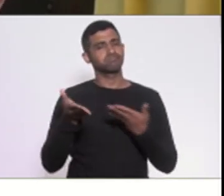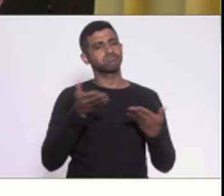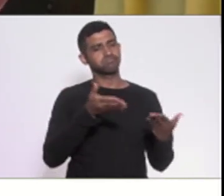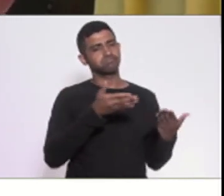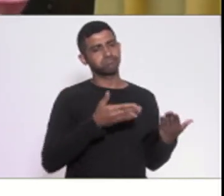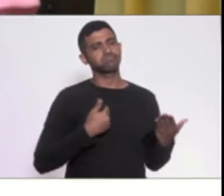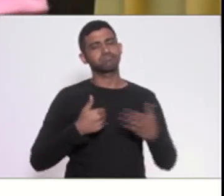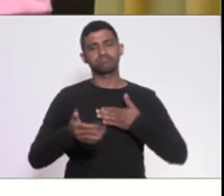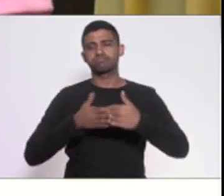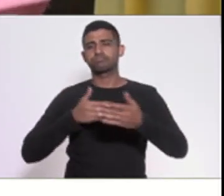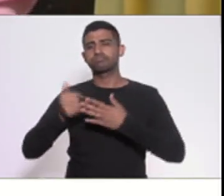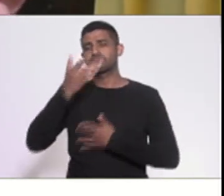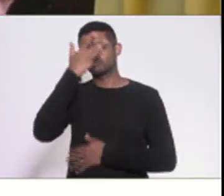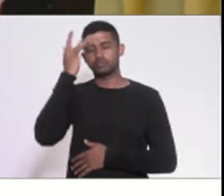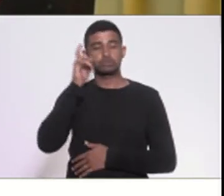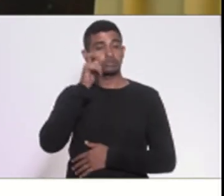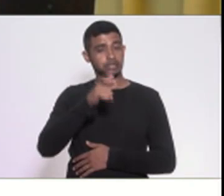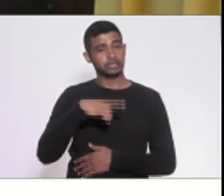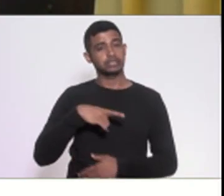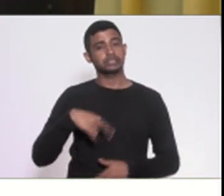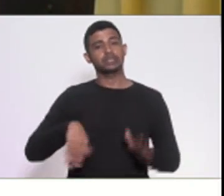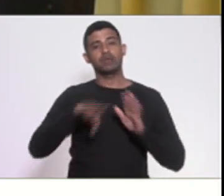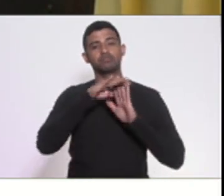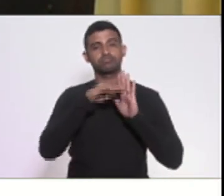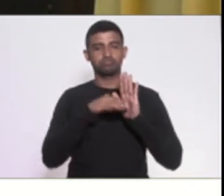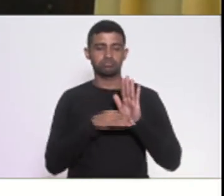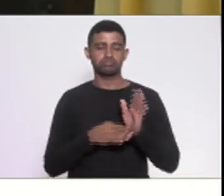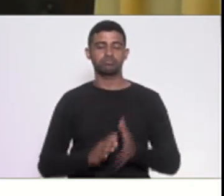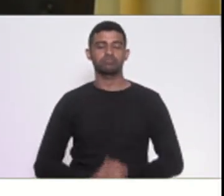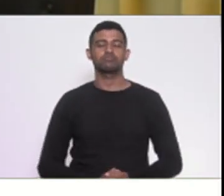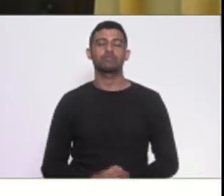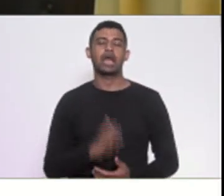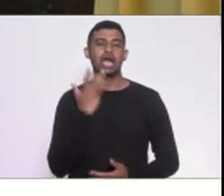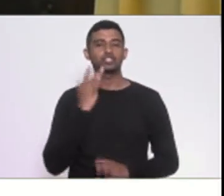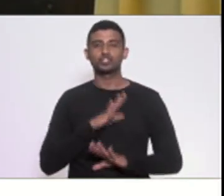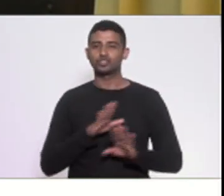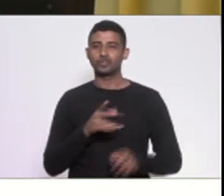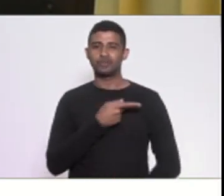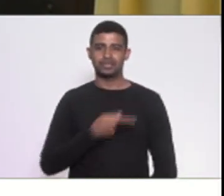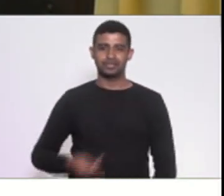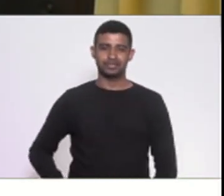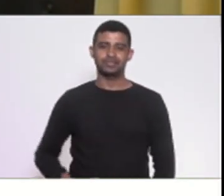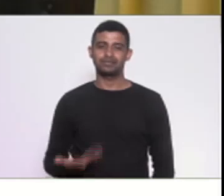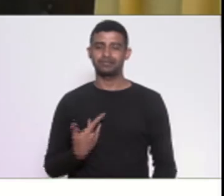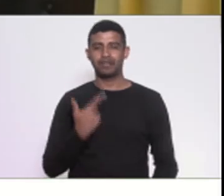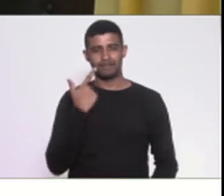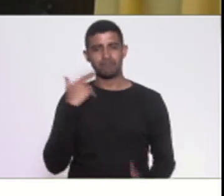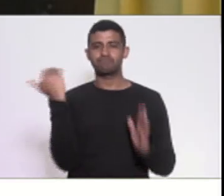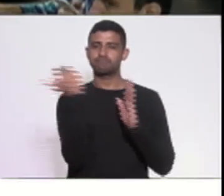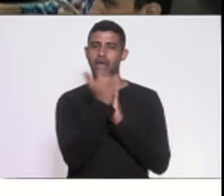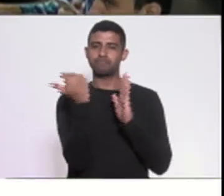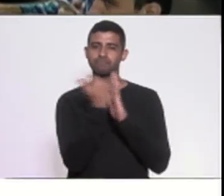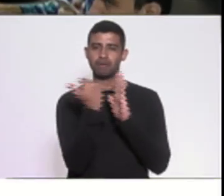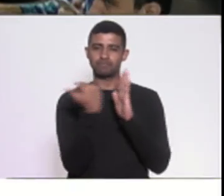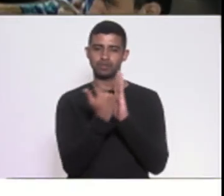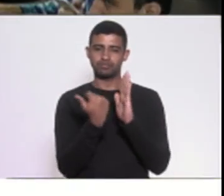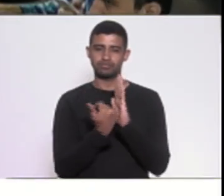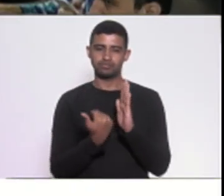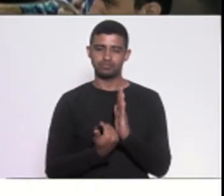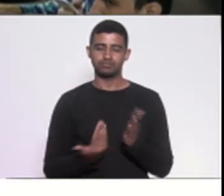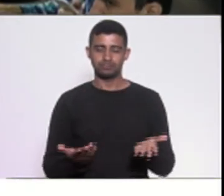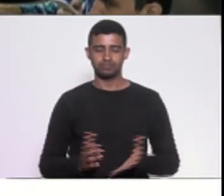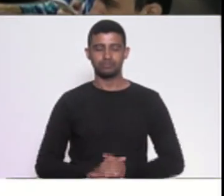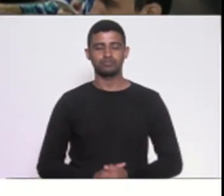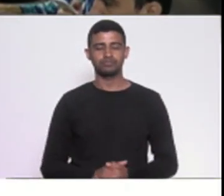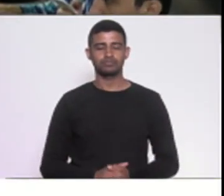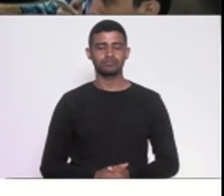quem for de interesse na pauta. É isso, presidente. bem sintetizado. Eu quero passar, É a então, síntese